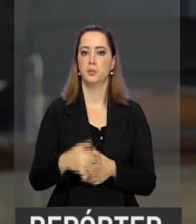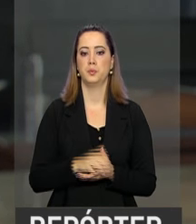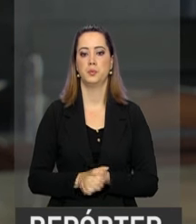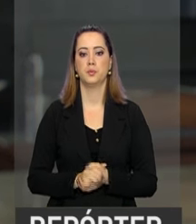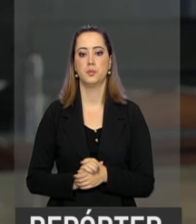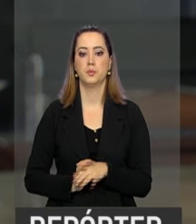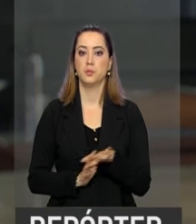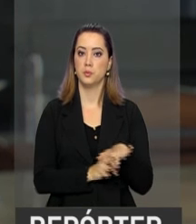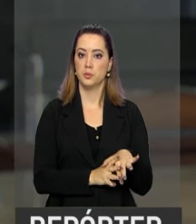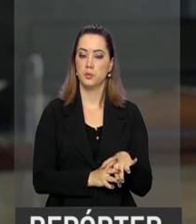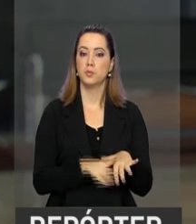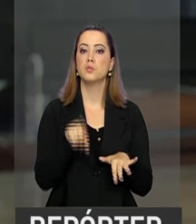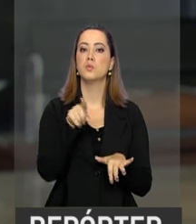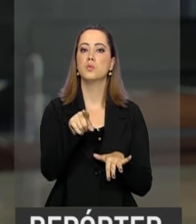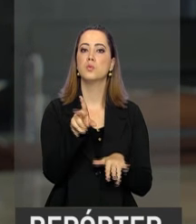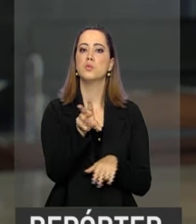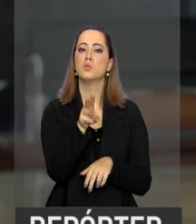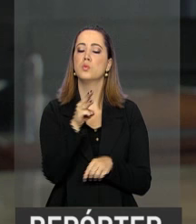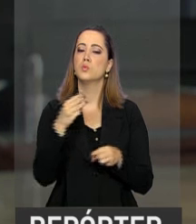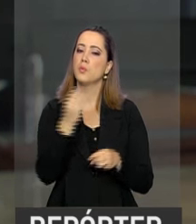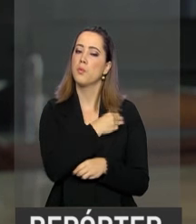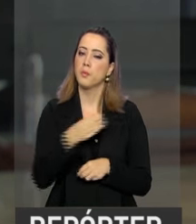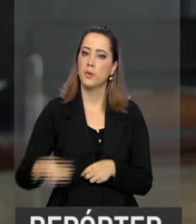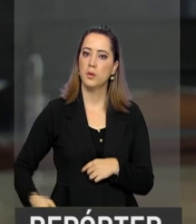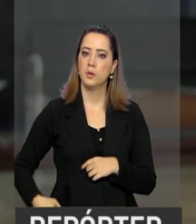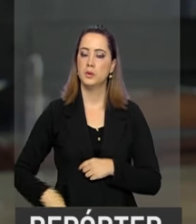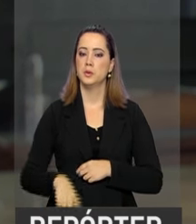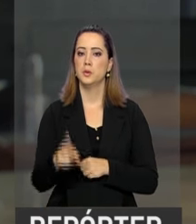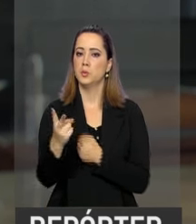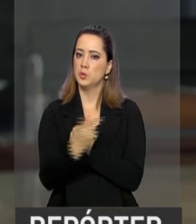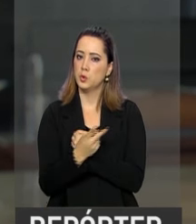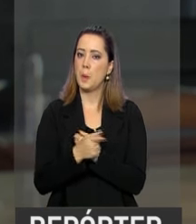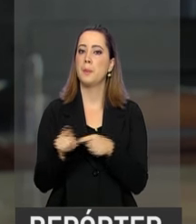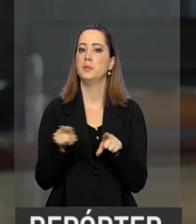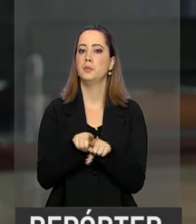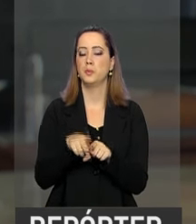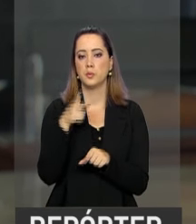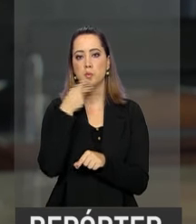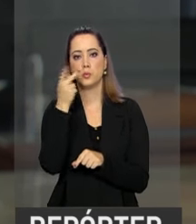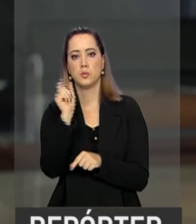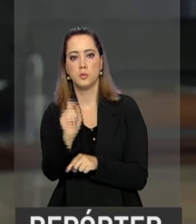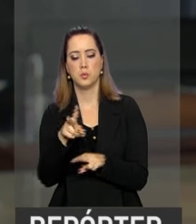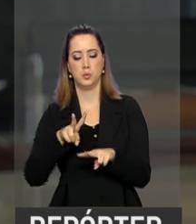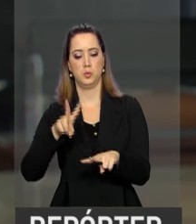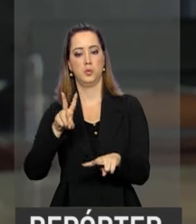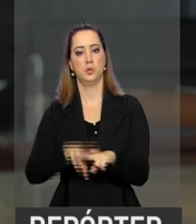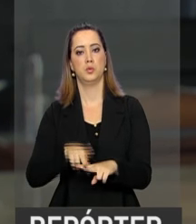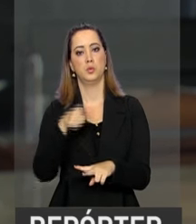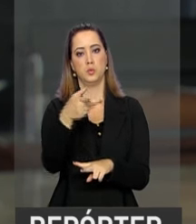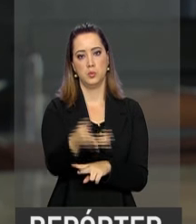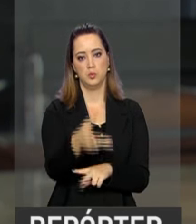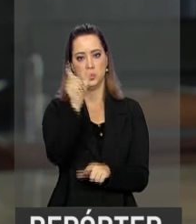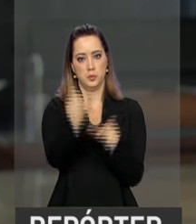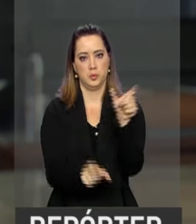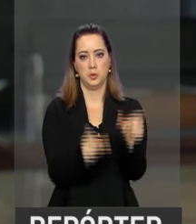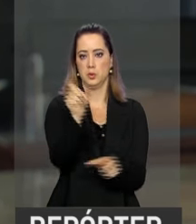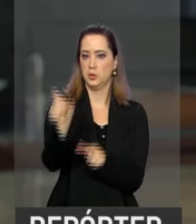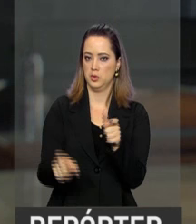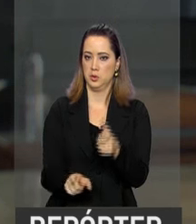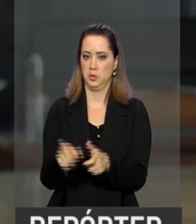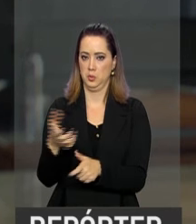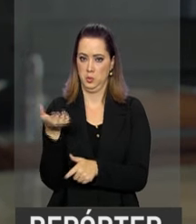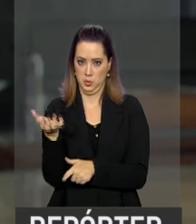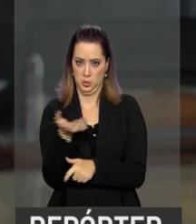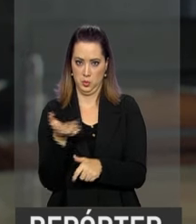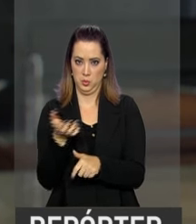Bom, Zé Luiz, e o ministro da Defesa, Raul Jungmann, também comentou a prisão desses supostos terroristas, suspeitos de